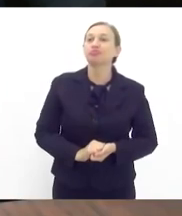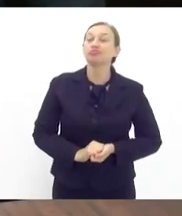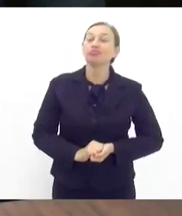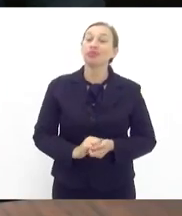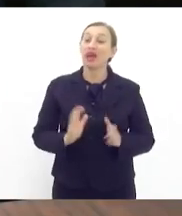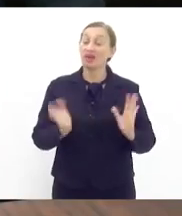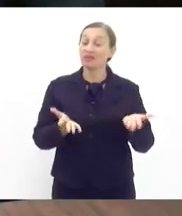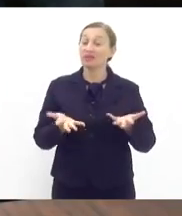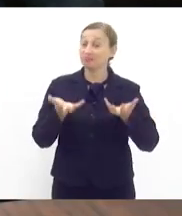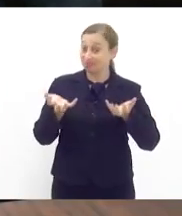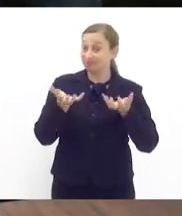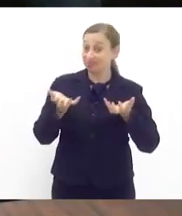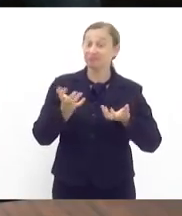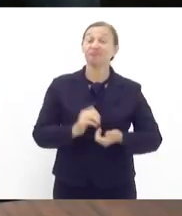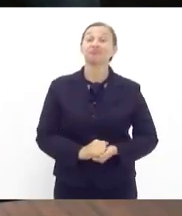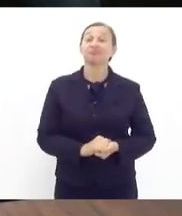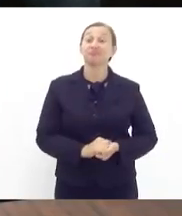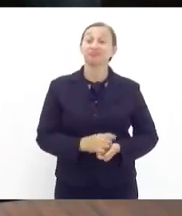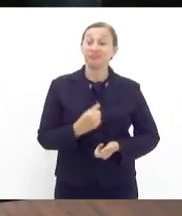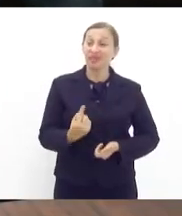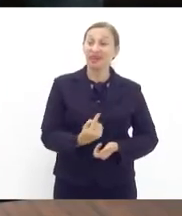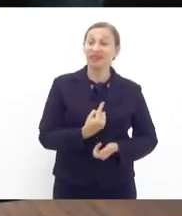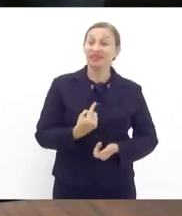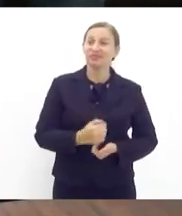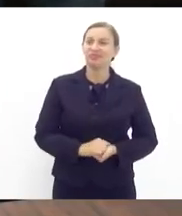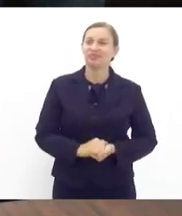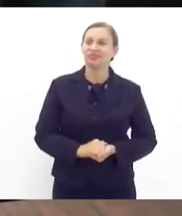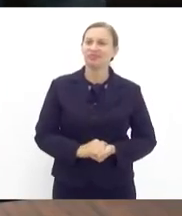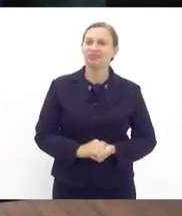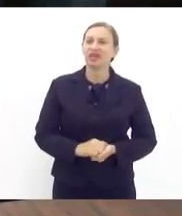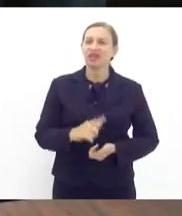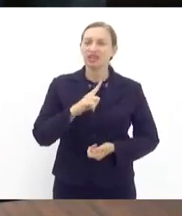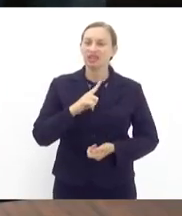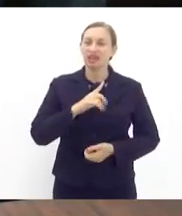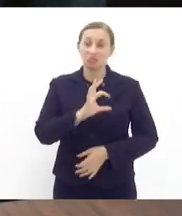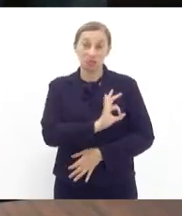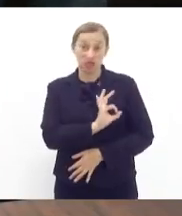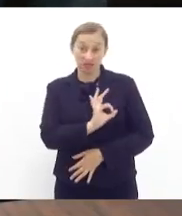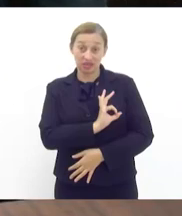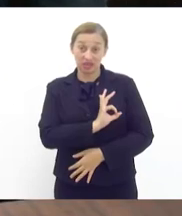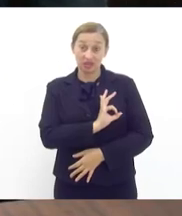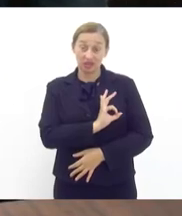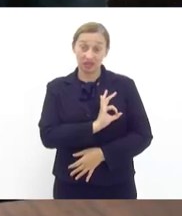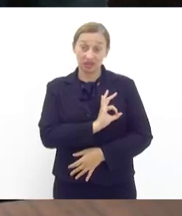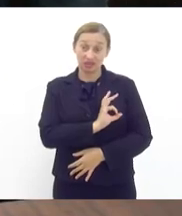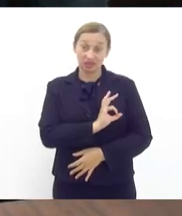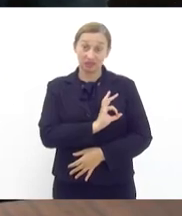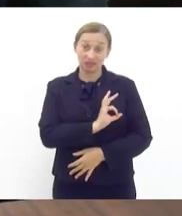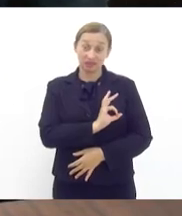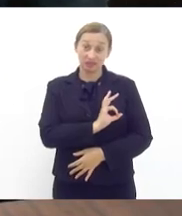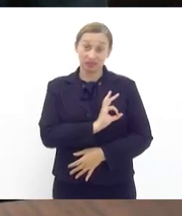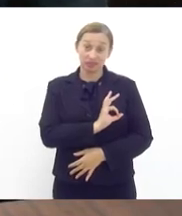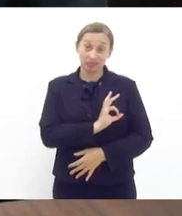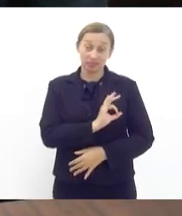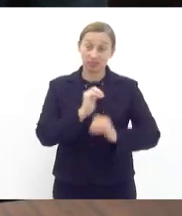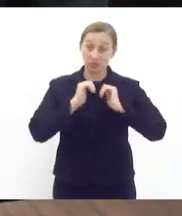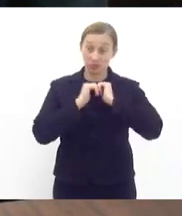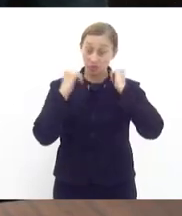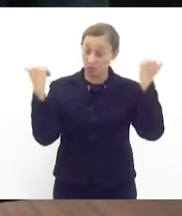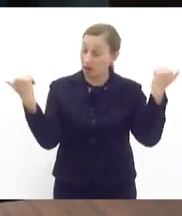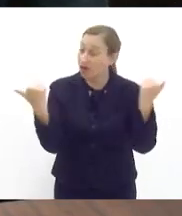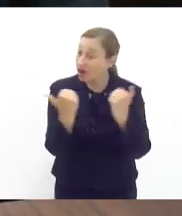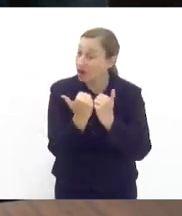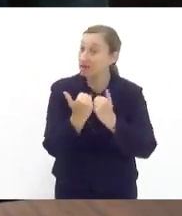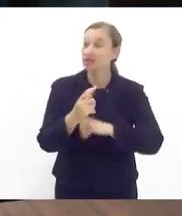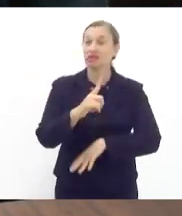nós queremos nós queremos que tenha policiais no Maracanã nós